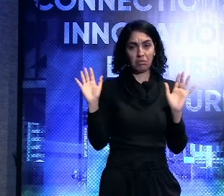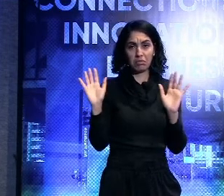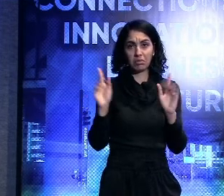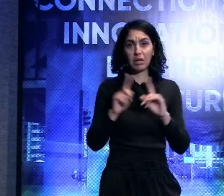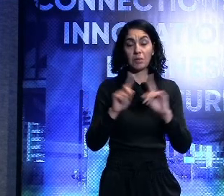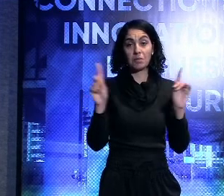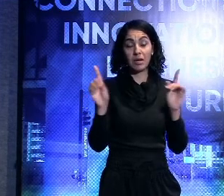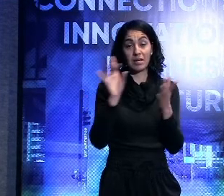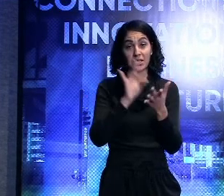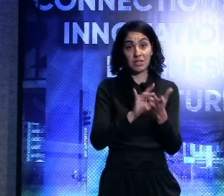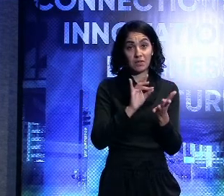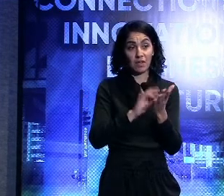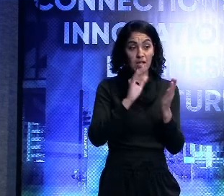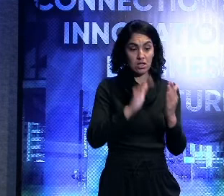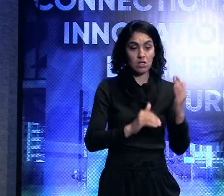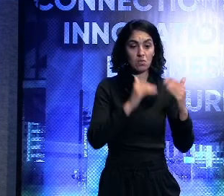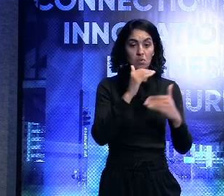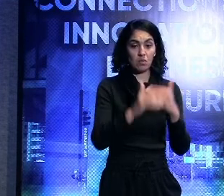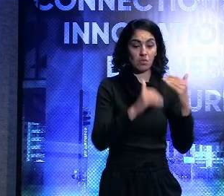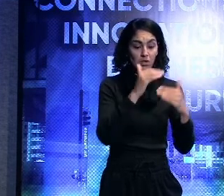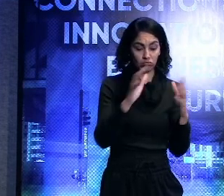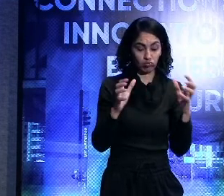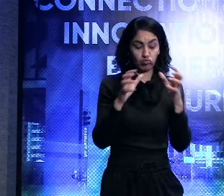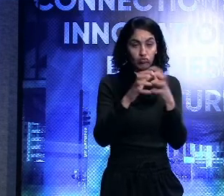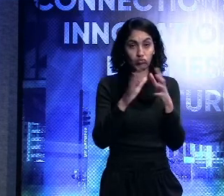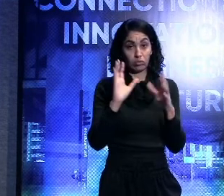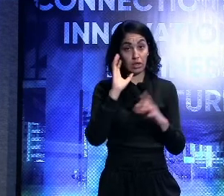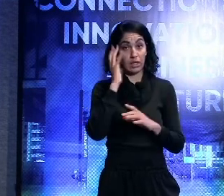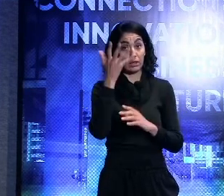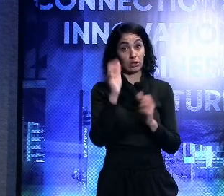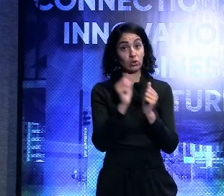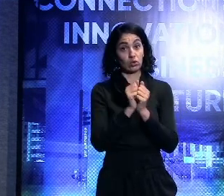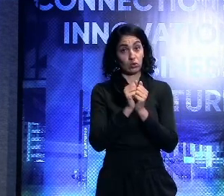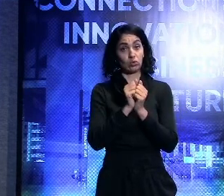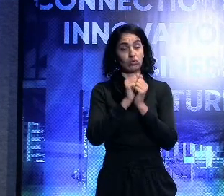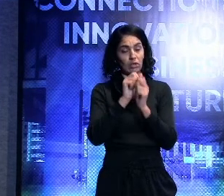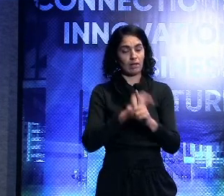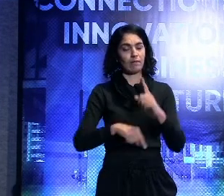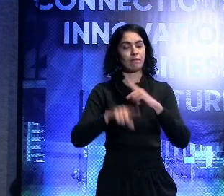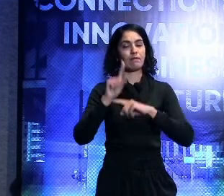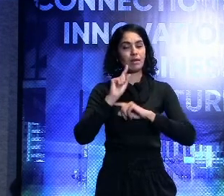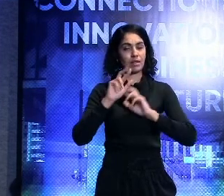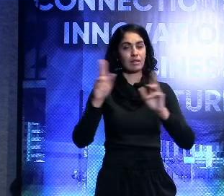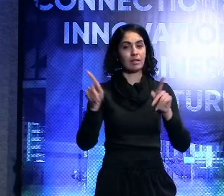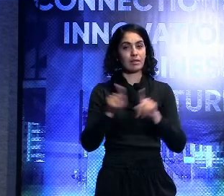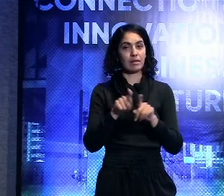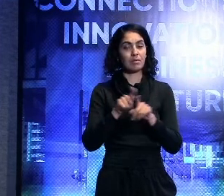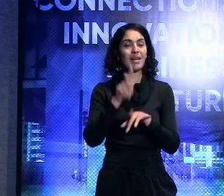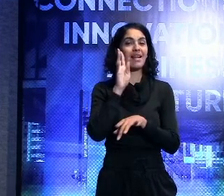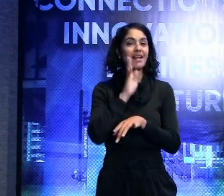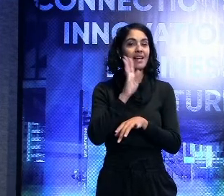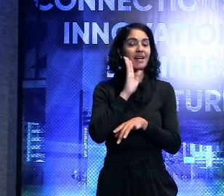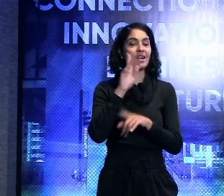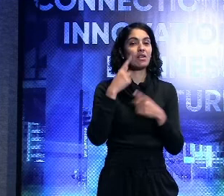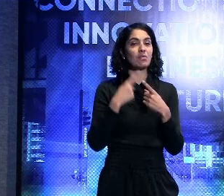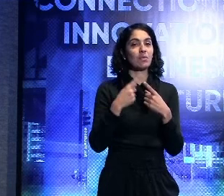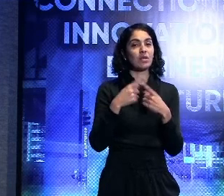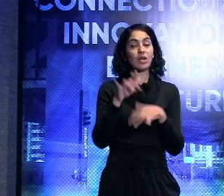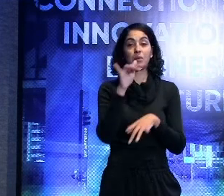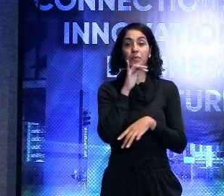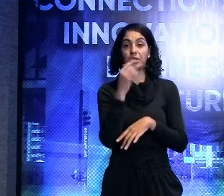esse processo de construir junto e tomar decisões juntos faz toda a diferença. Perfeito, Bea. E é bem legal porque, por exemplo,